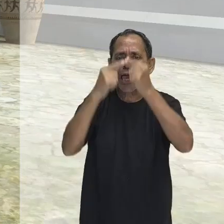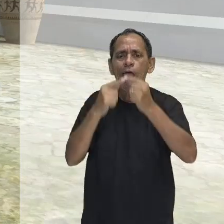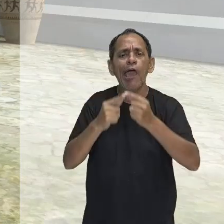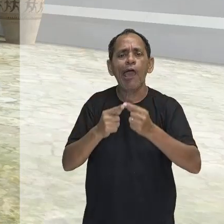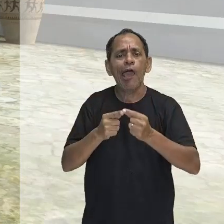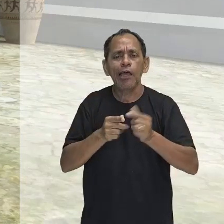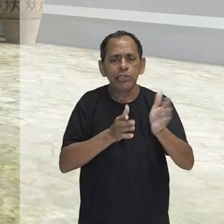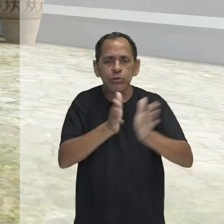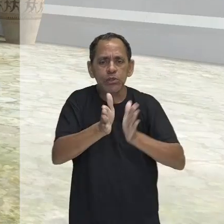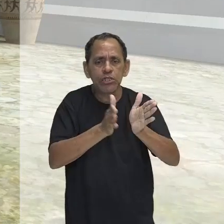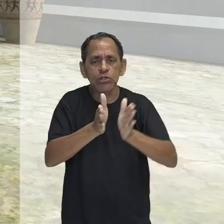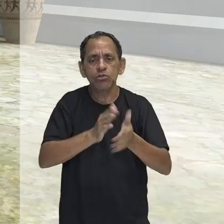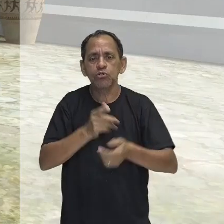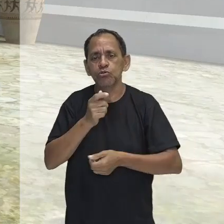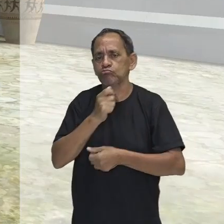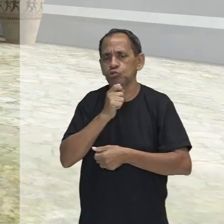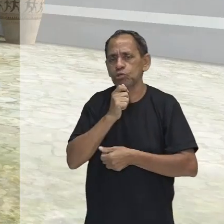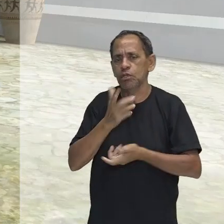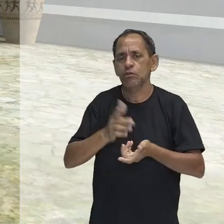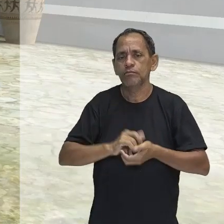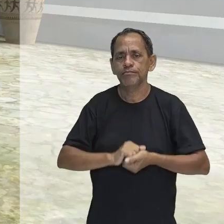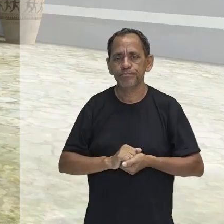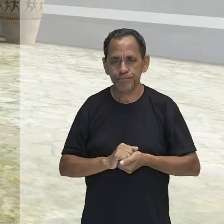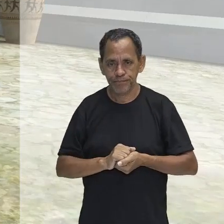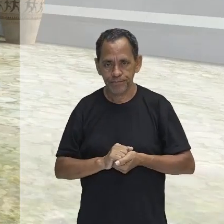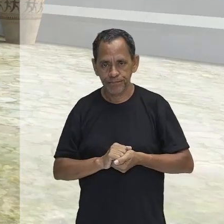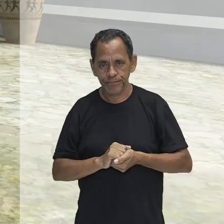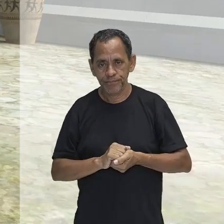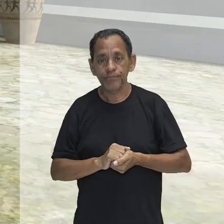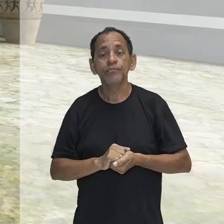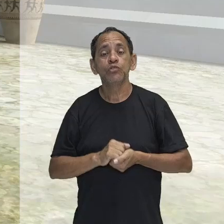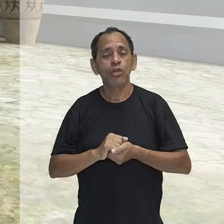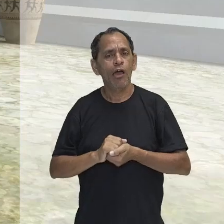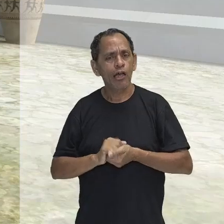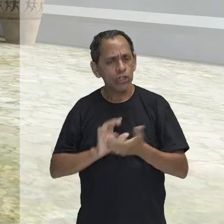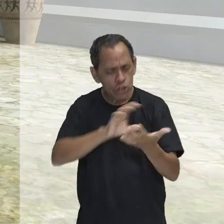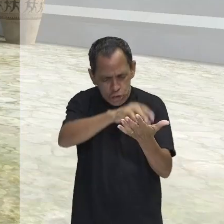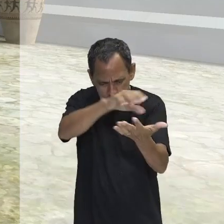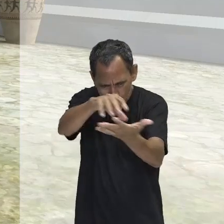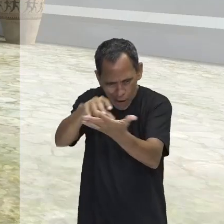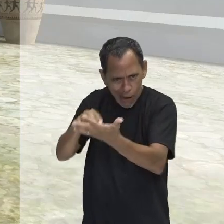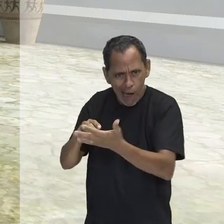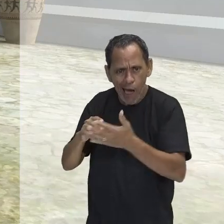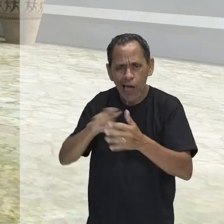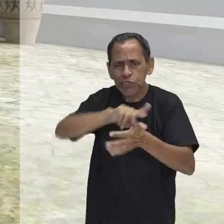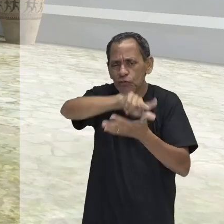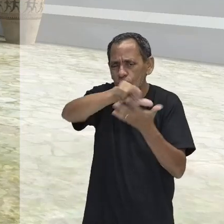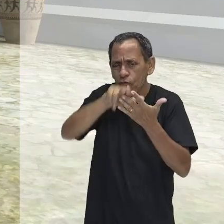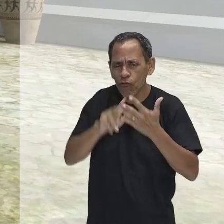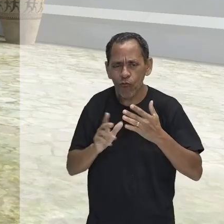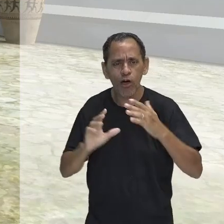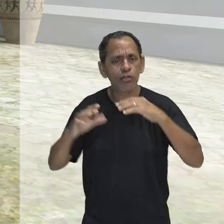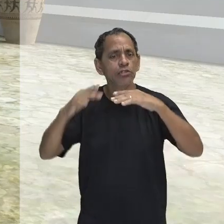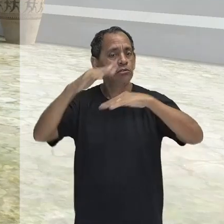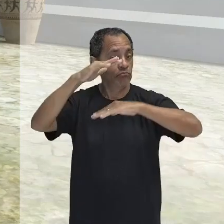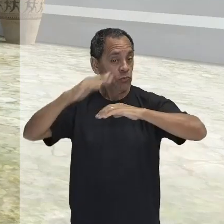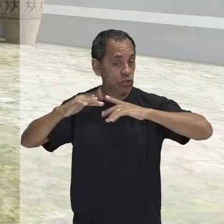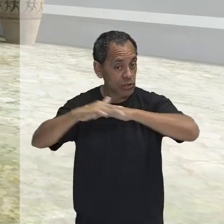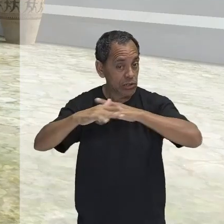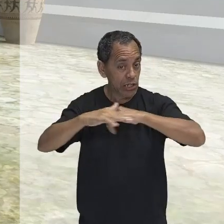da história. Existe sim um território composto por várias cidades-estados autônomas